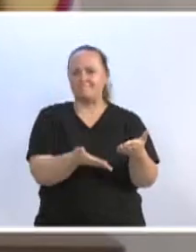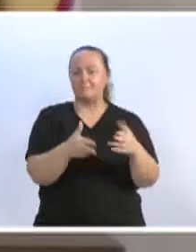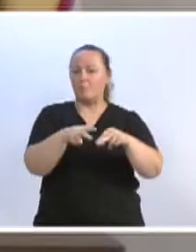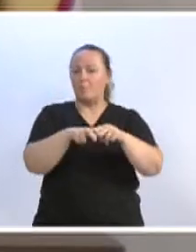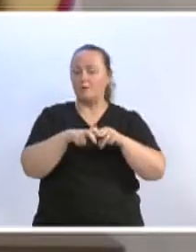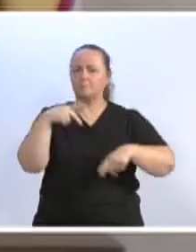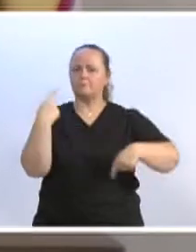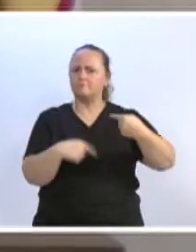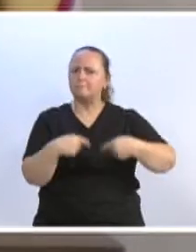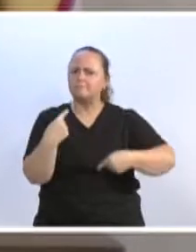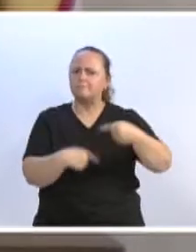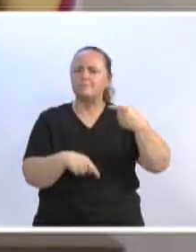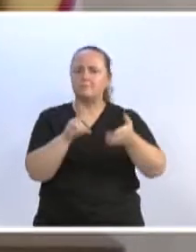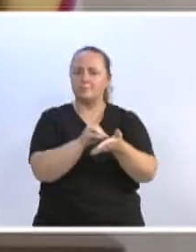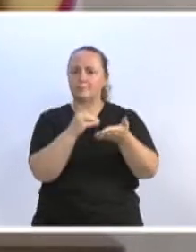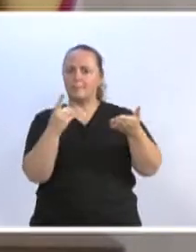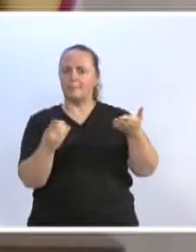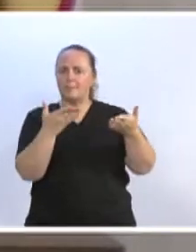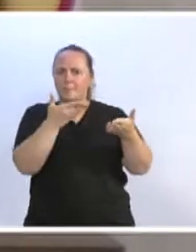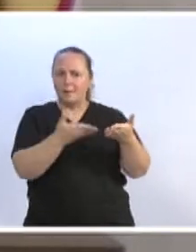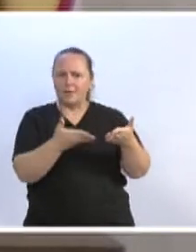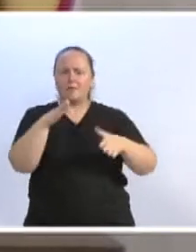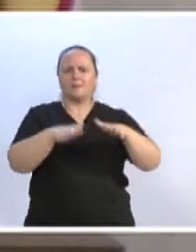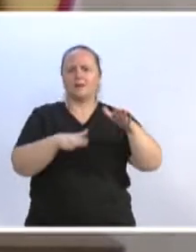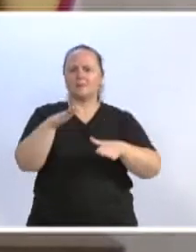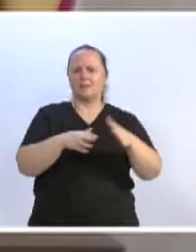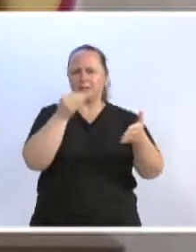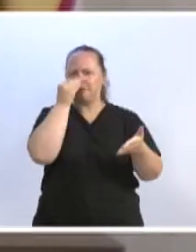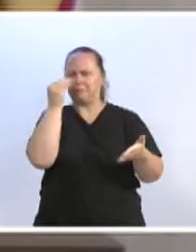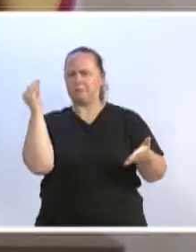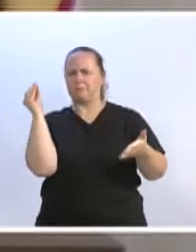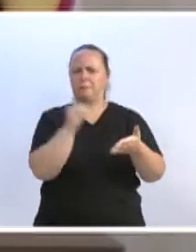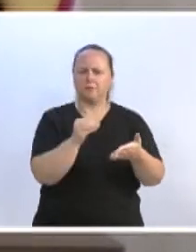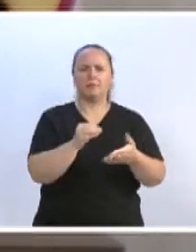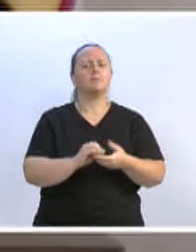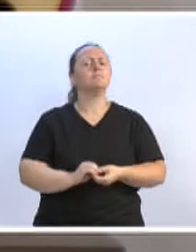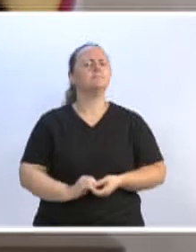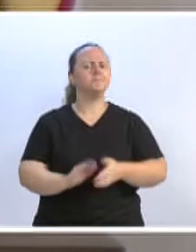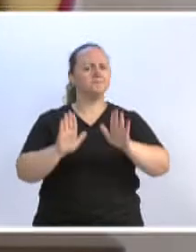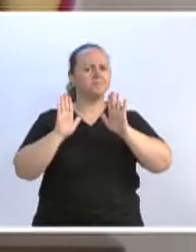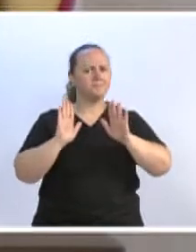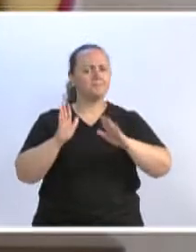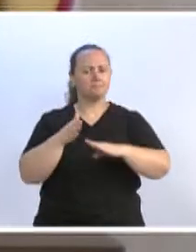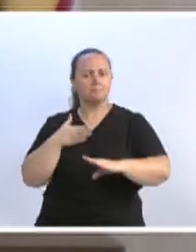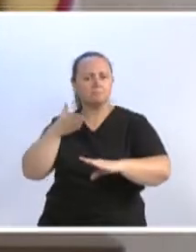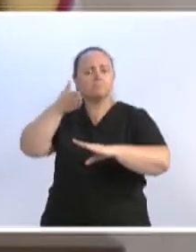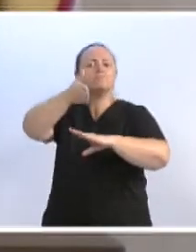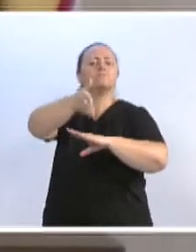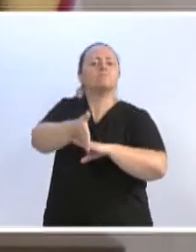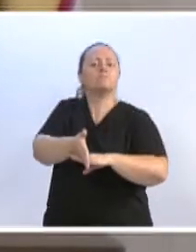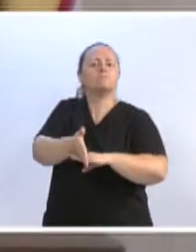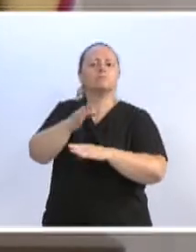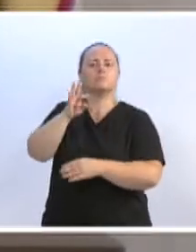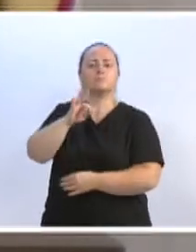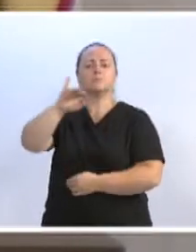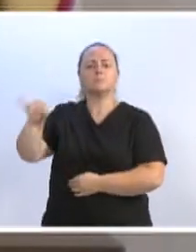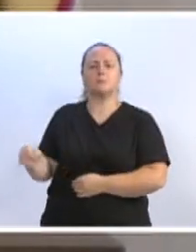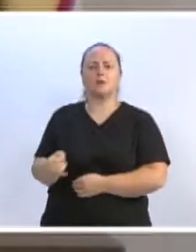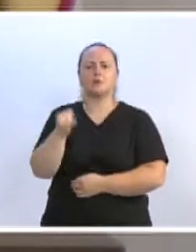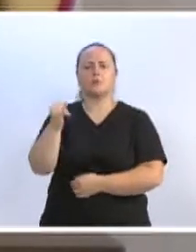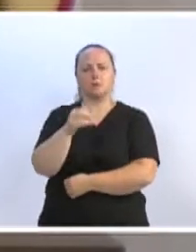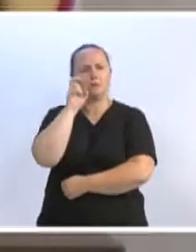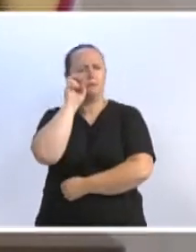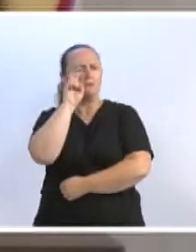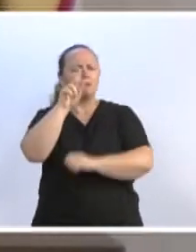a palavra de Deus, e muitas vezes se quer recriminá-la, entre no Tribunal de Justiça de Santa Catarina, você vai ver um versículo estampado